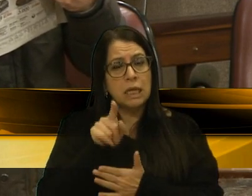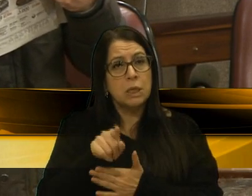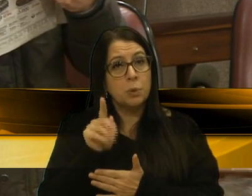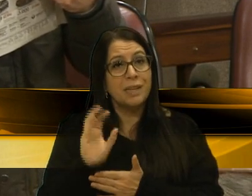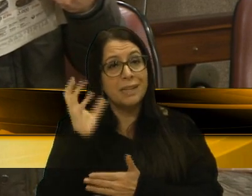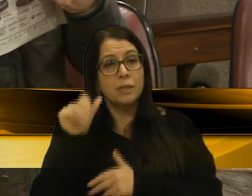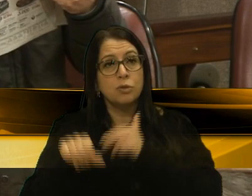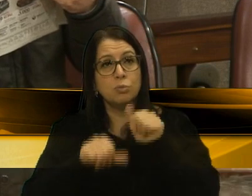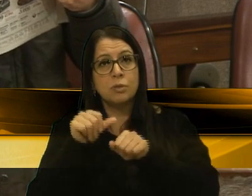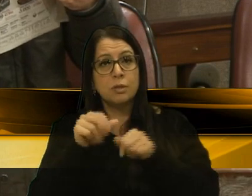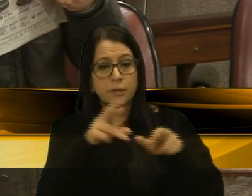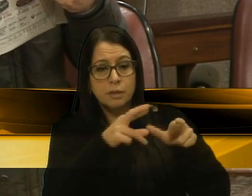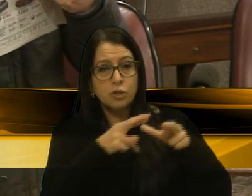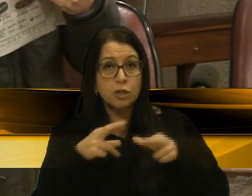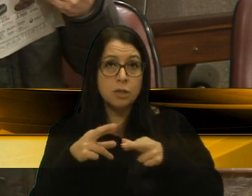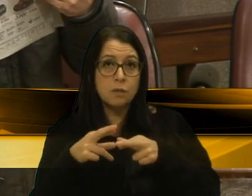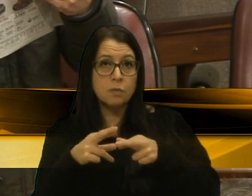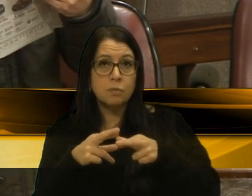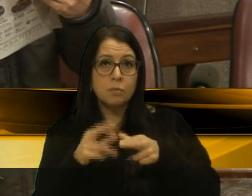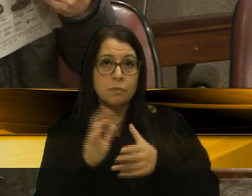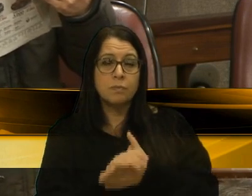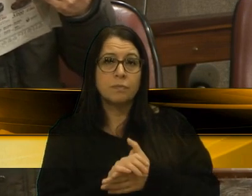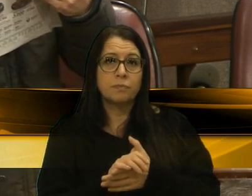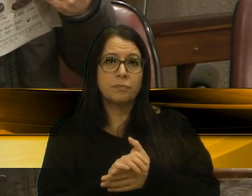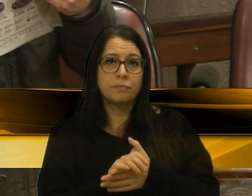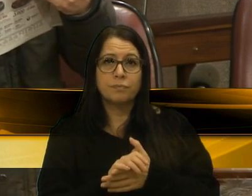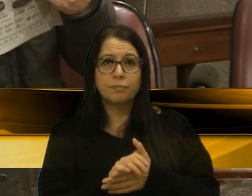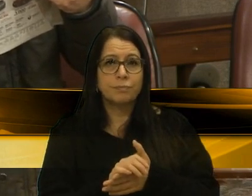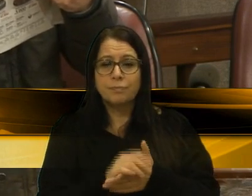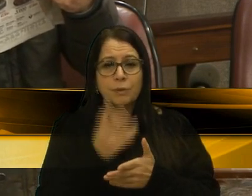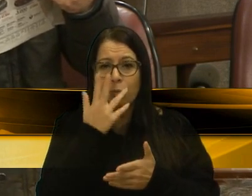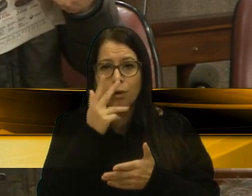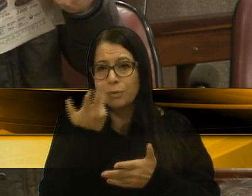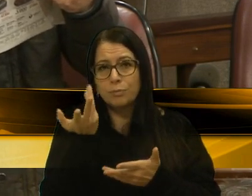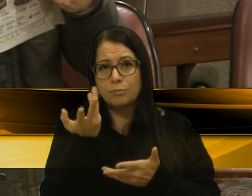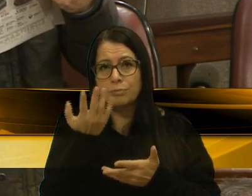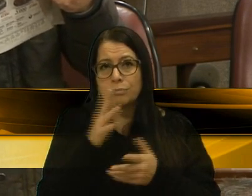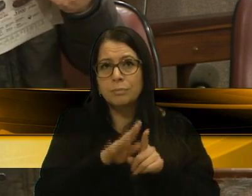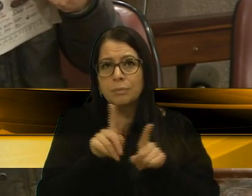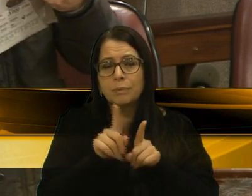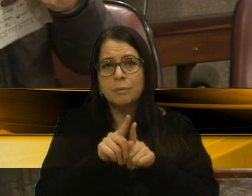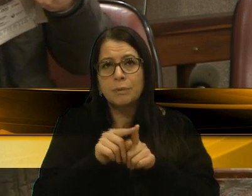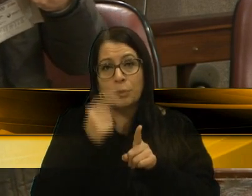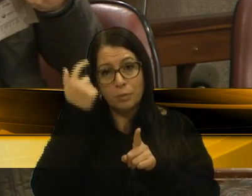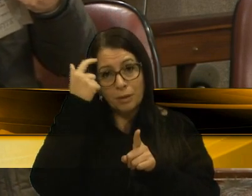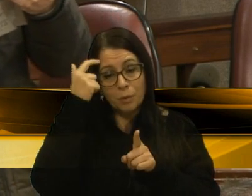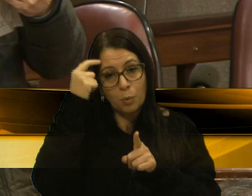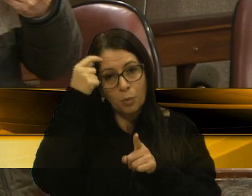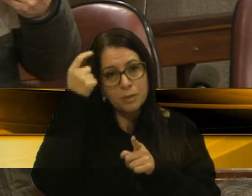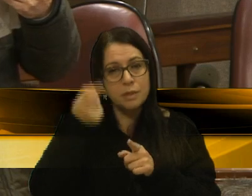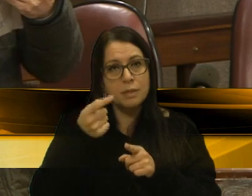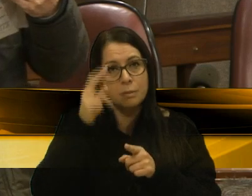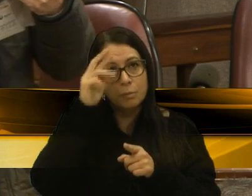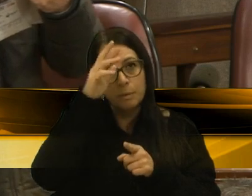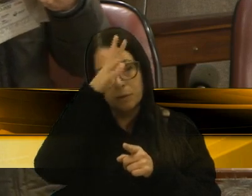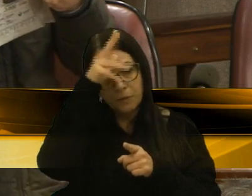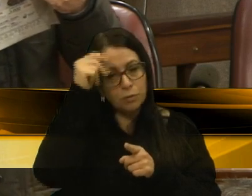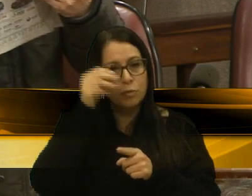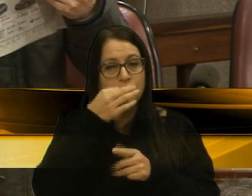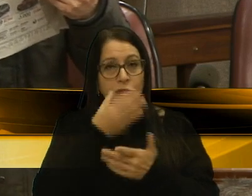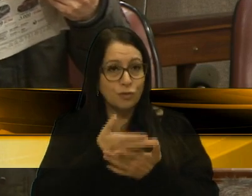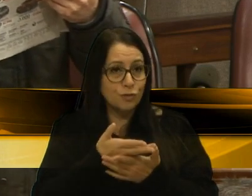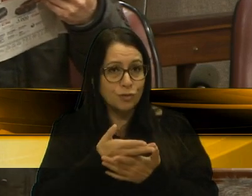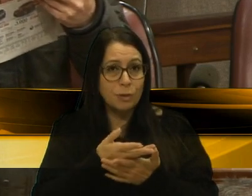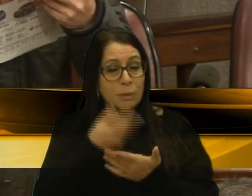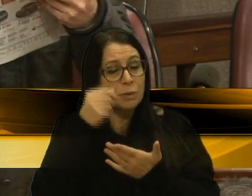decisão de mudança da região, é de uma tremenda infantilidade para eles, Prefeitura de Caxias.